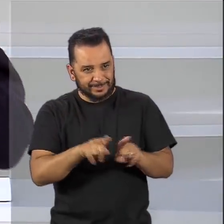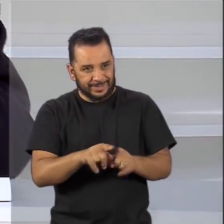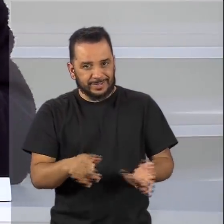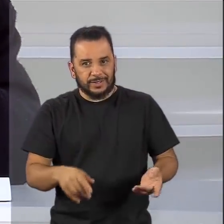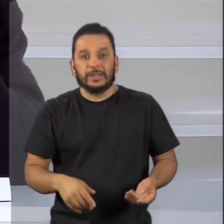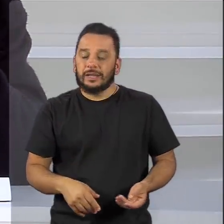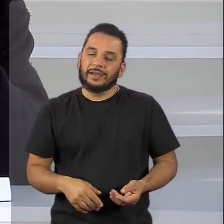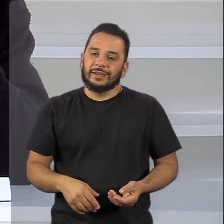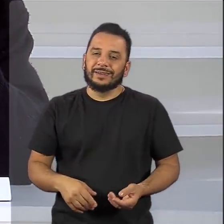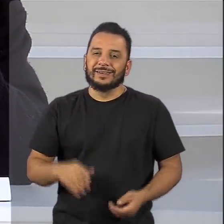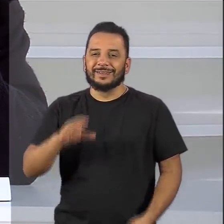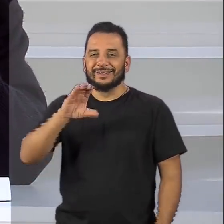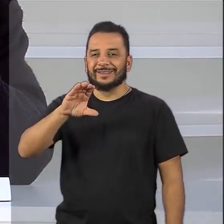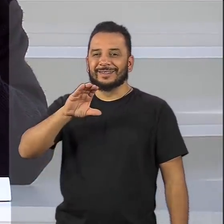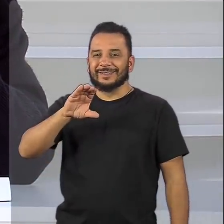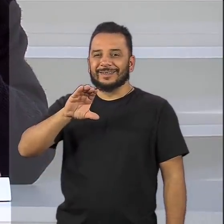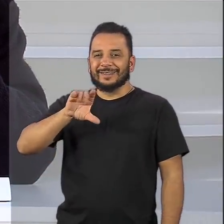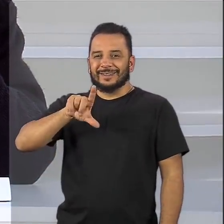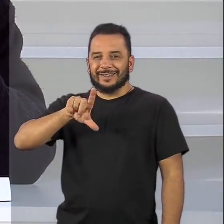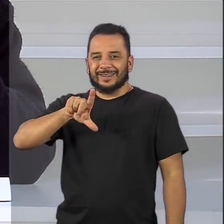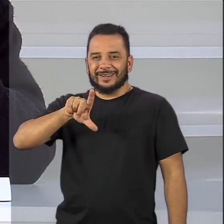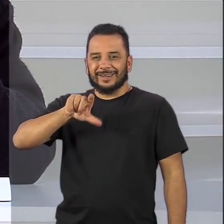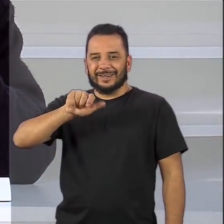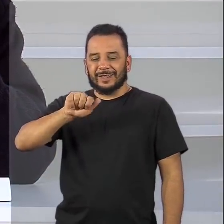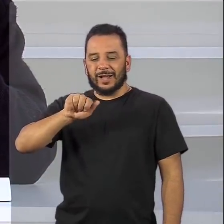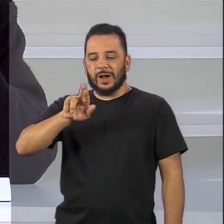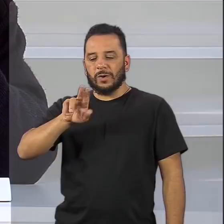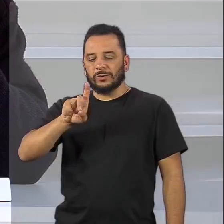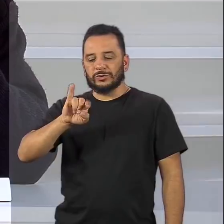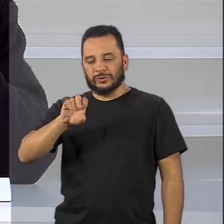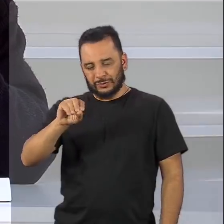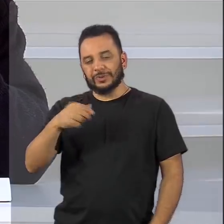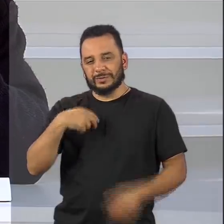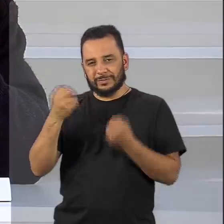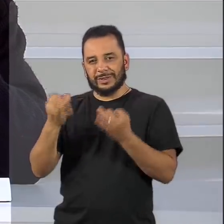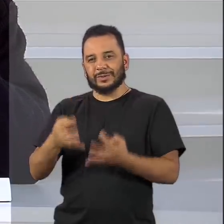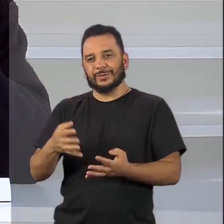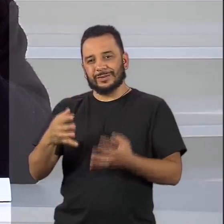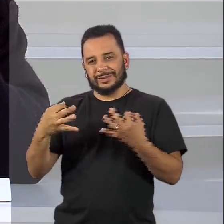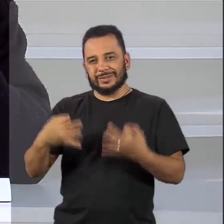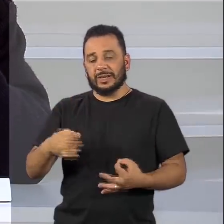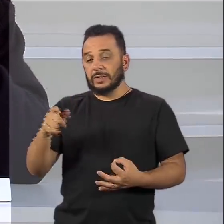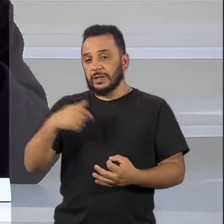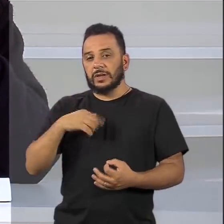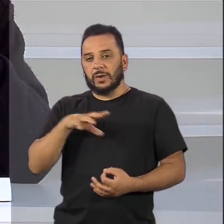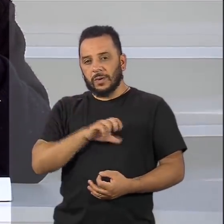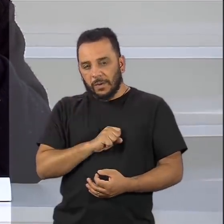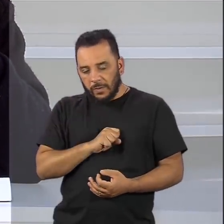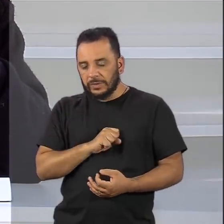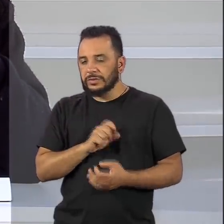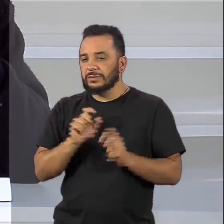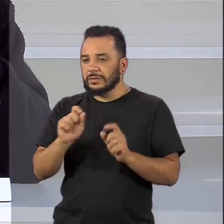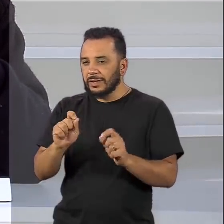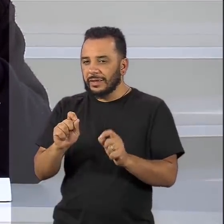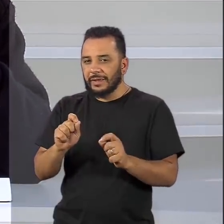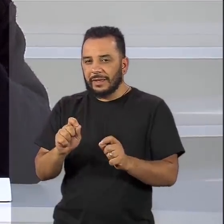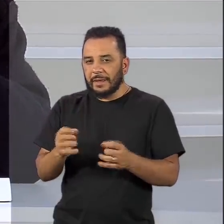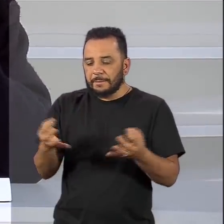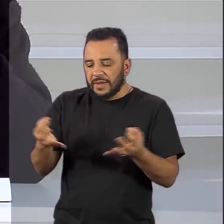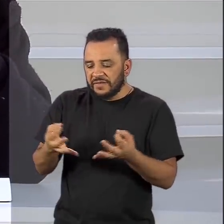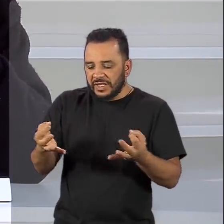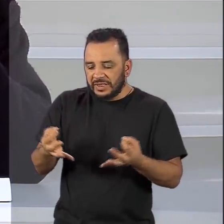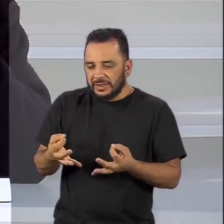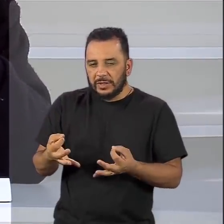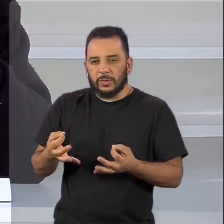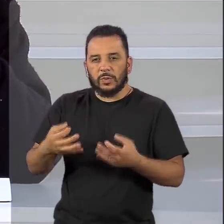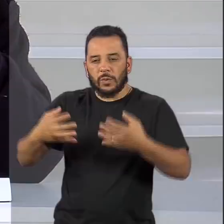de exibir. Né? Ele é um obcecado com a perfeição, com a busca da coisa correta, não